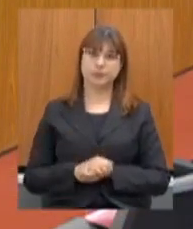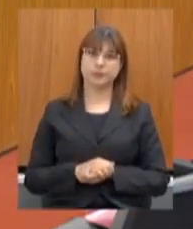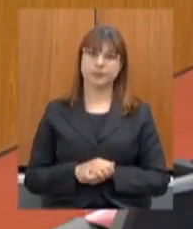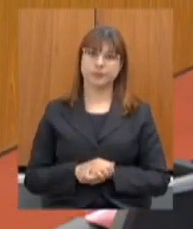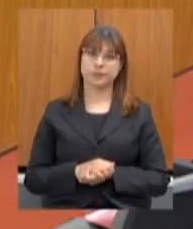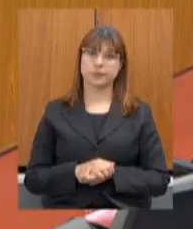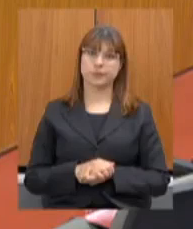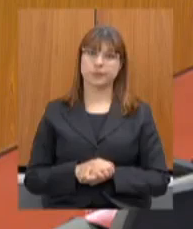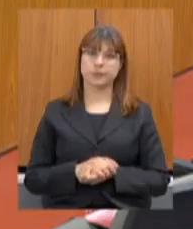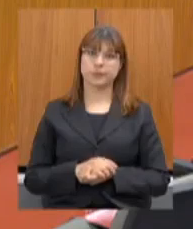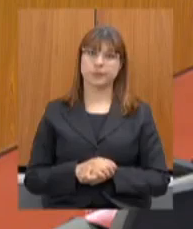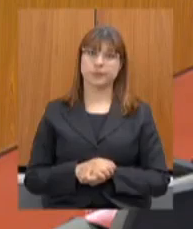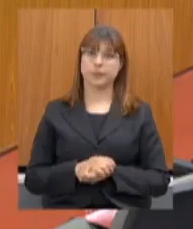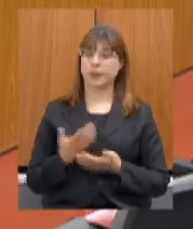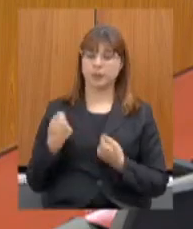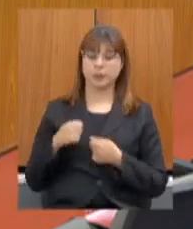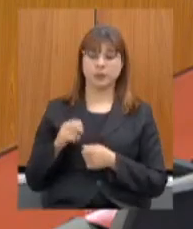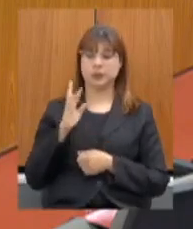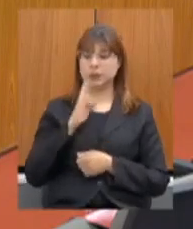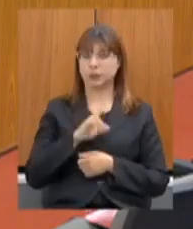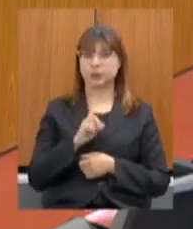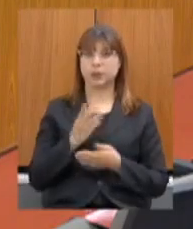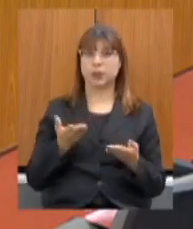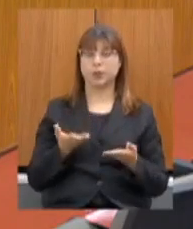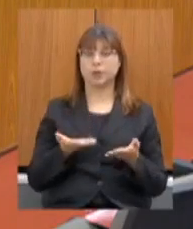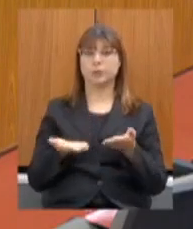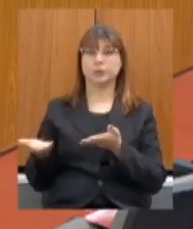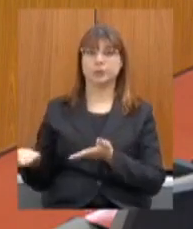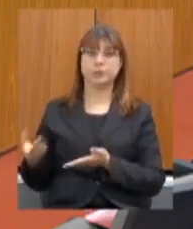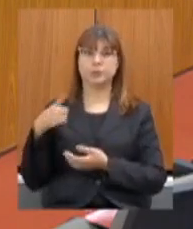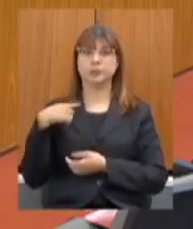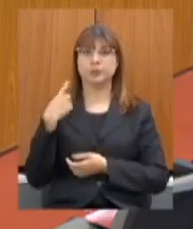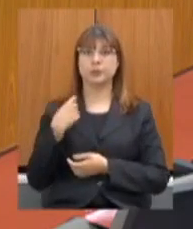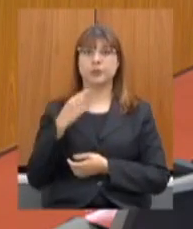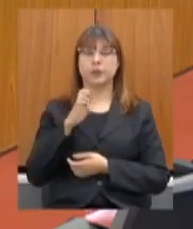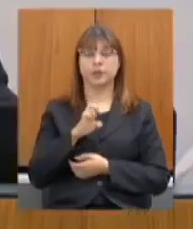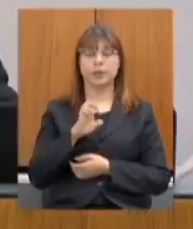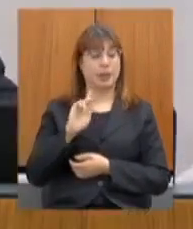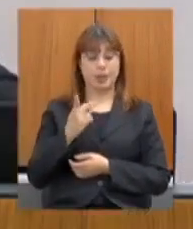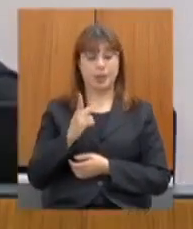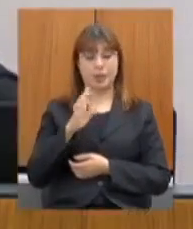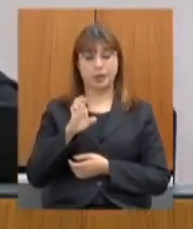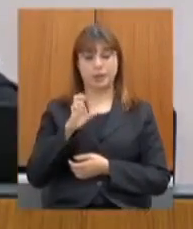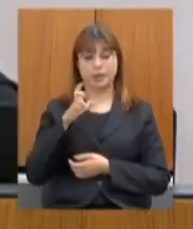O deputado abre mão dos dois minutos, passa a fala agora ao deputado Elita Arquino.